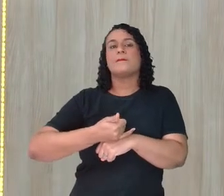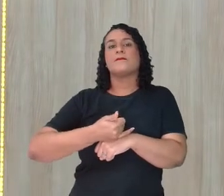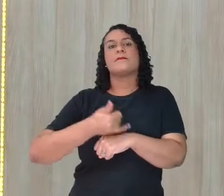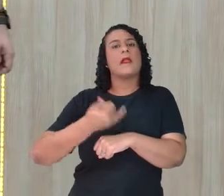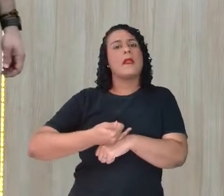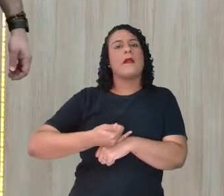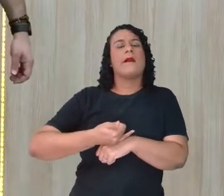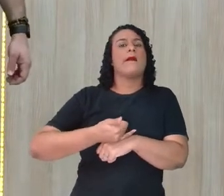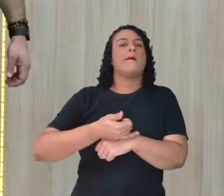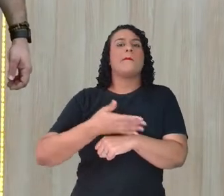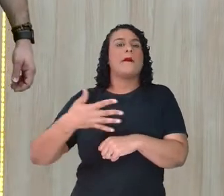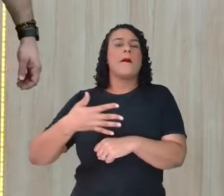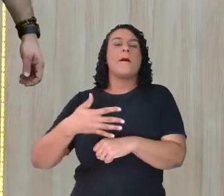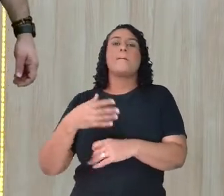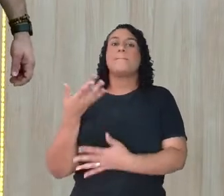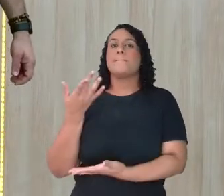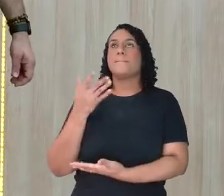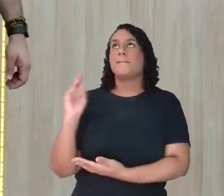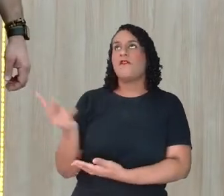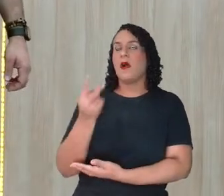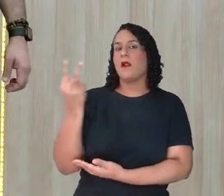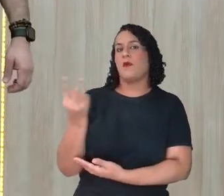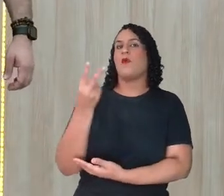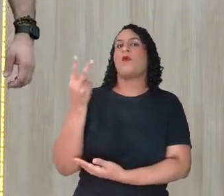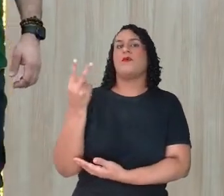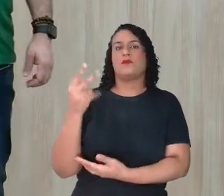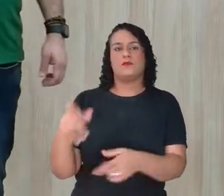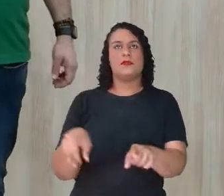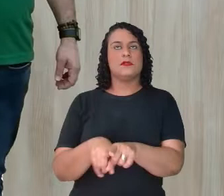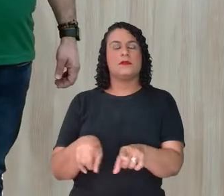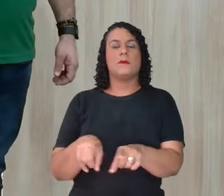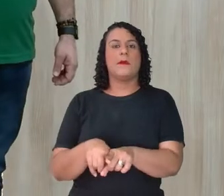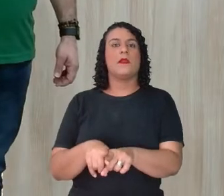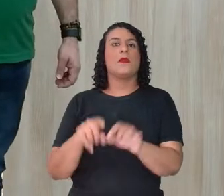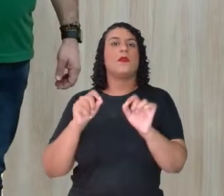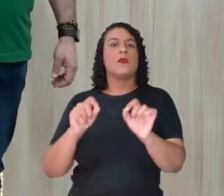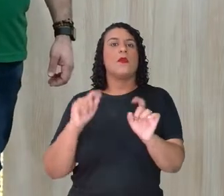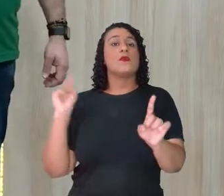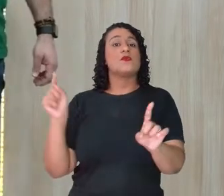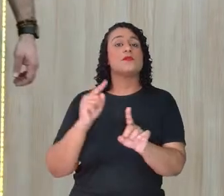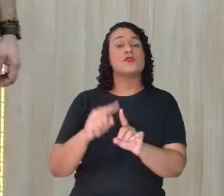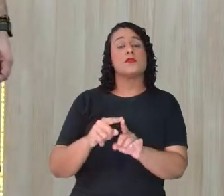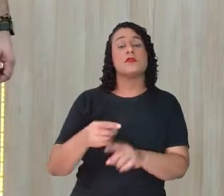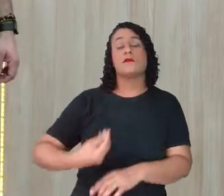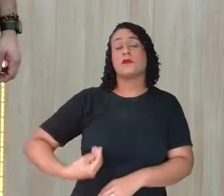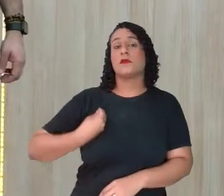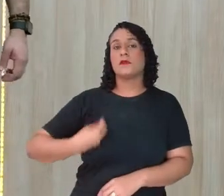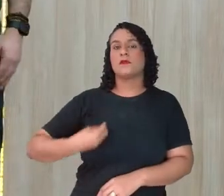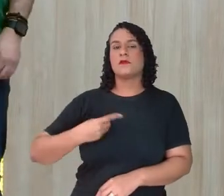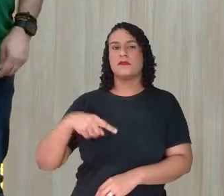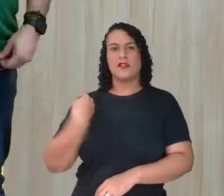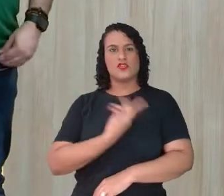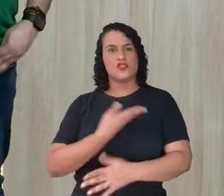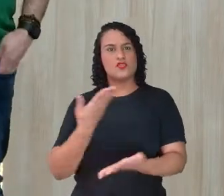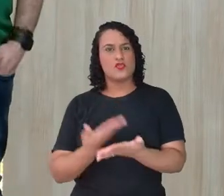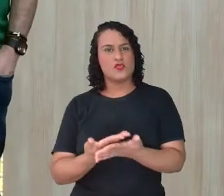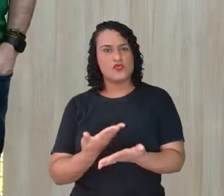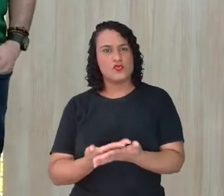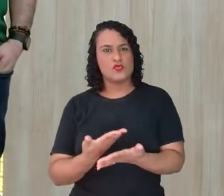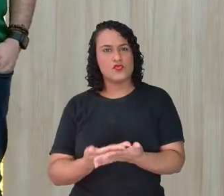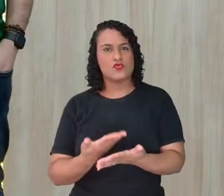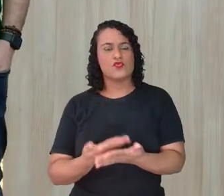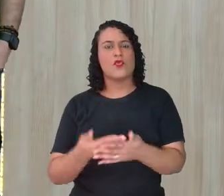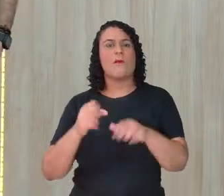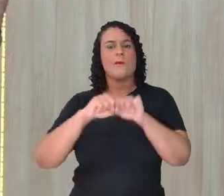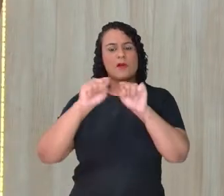certo? Uma das ideias também que existia naquele período, vamos lembrar, a gente estudou aqui o mercantilismo e